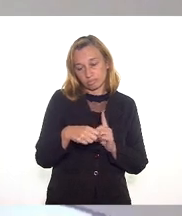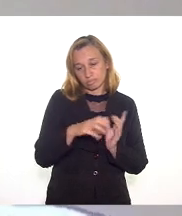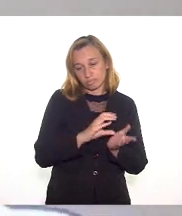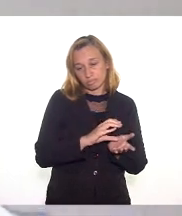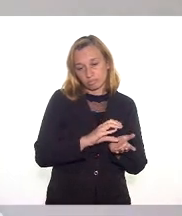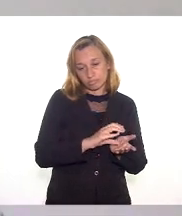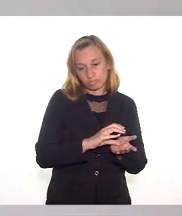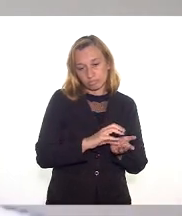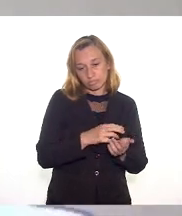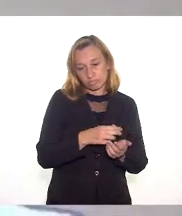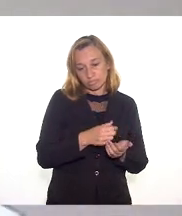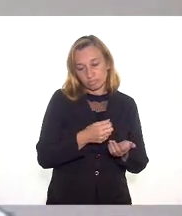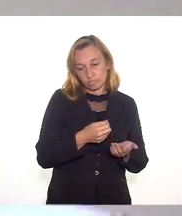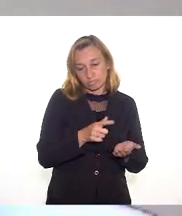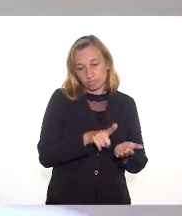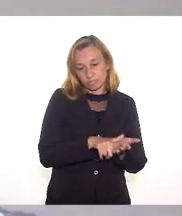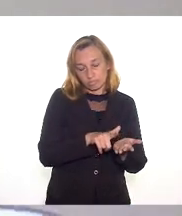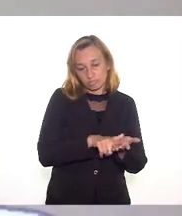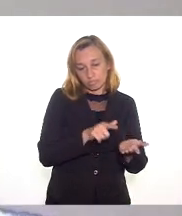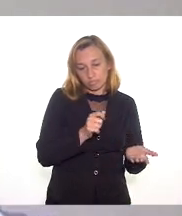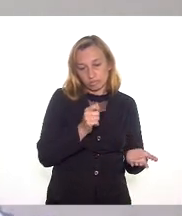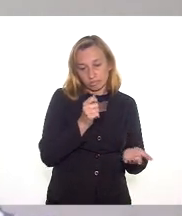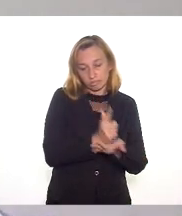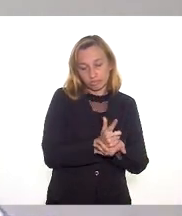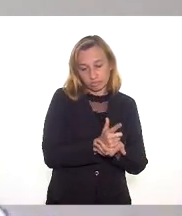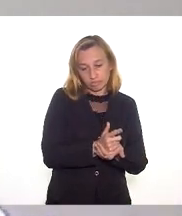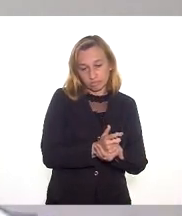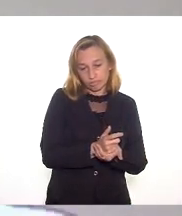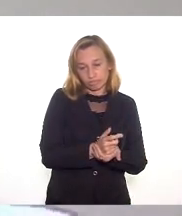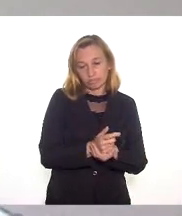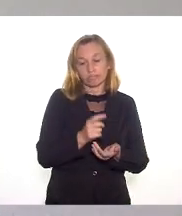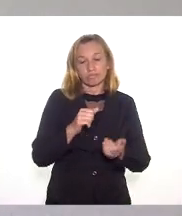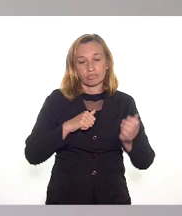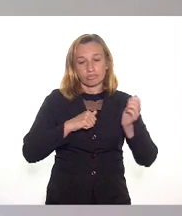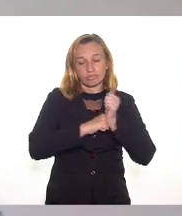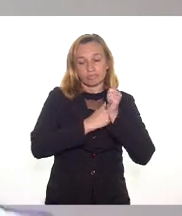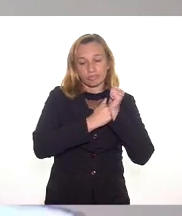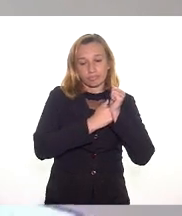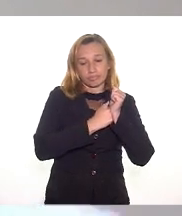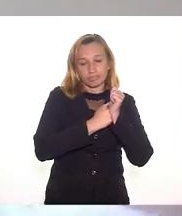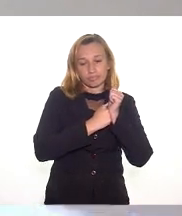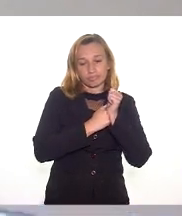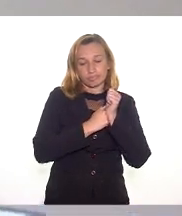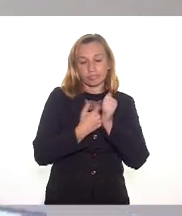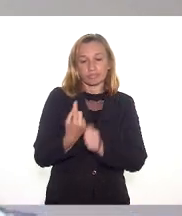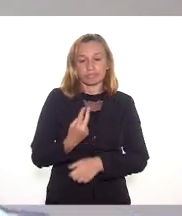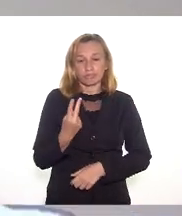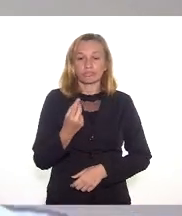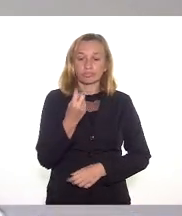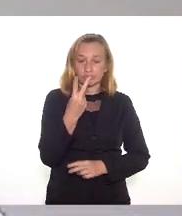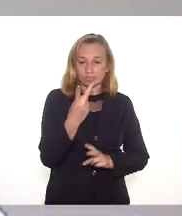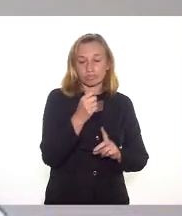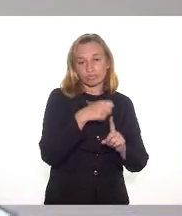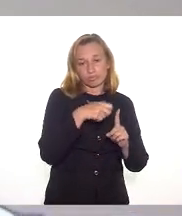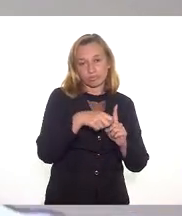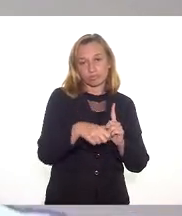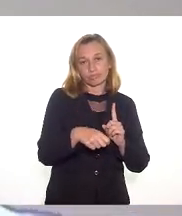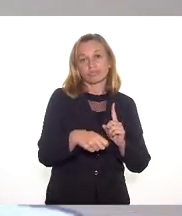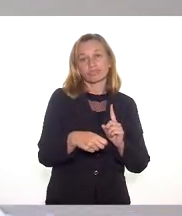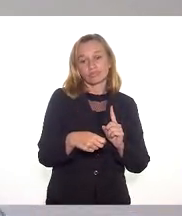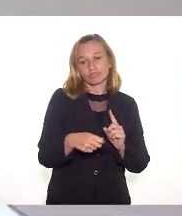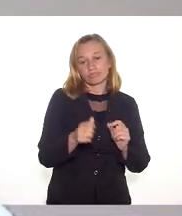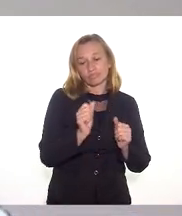Universidade Federal Fluminense e o valor bloqueado no exercício de 2021 representa dois meses de despesas